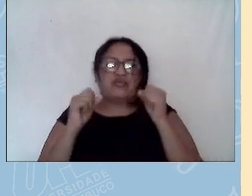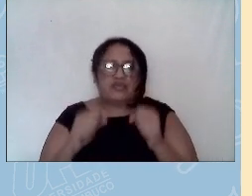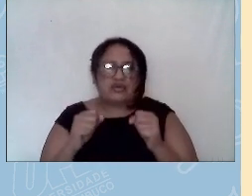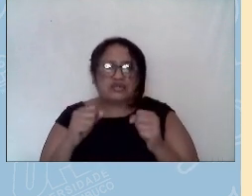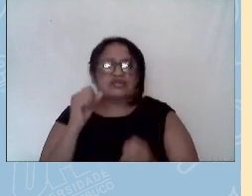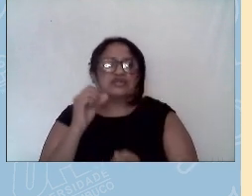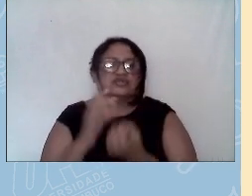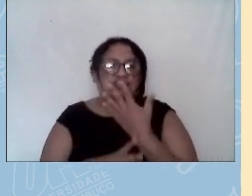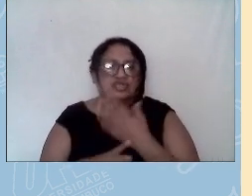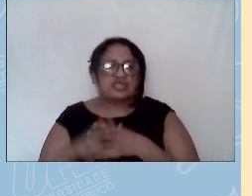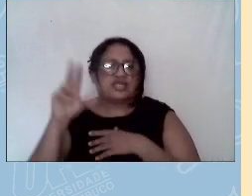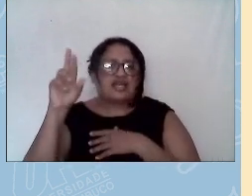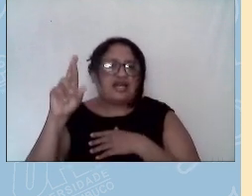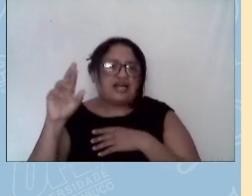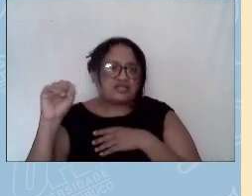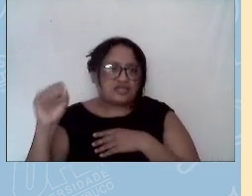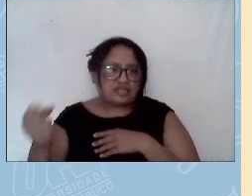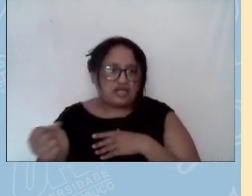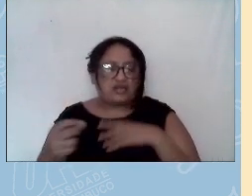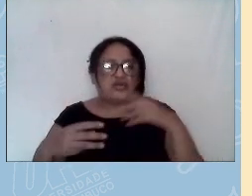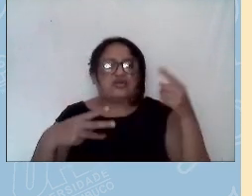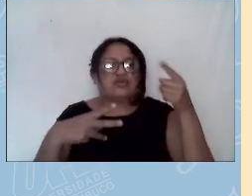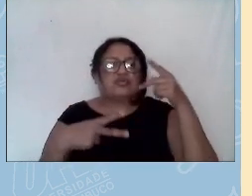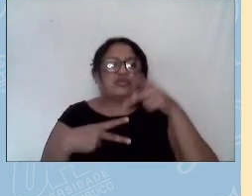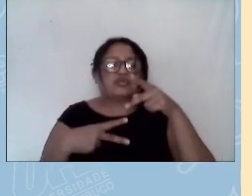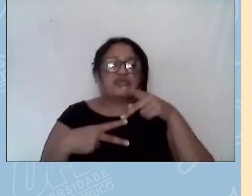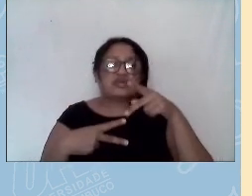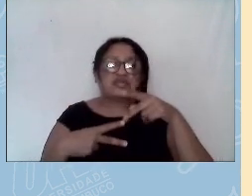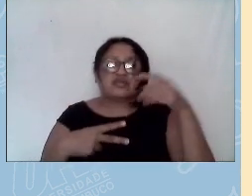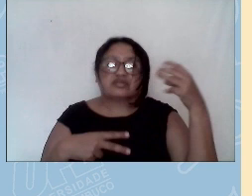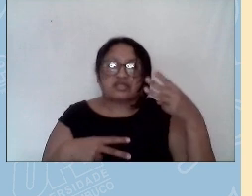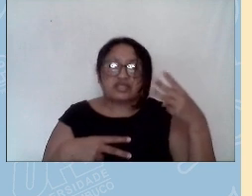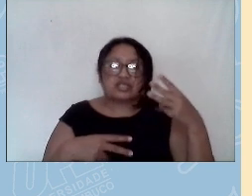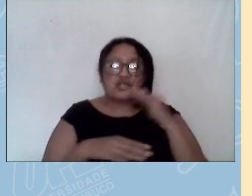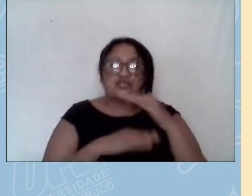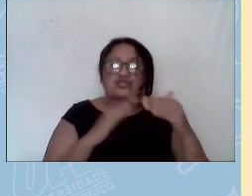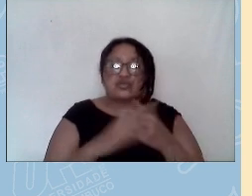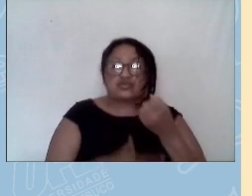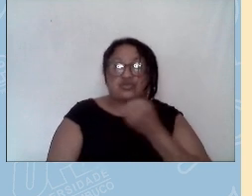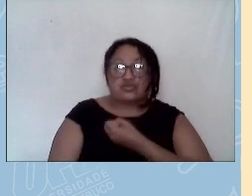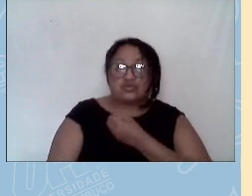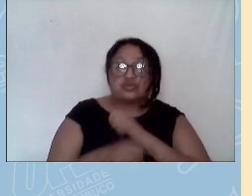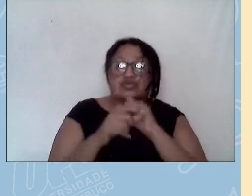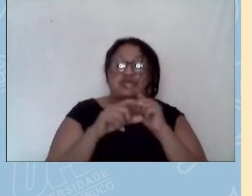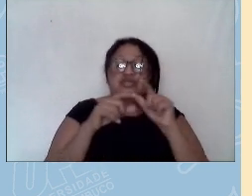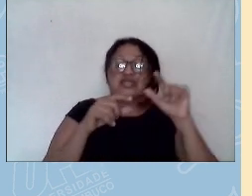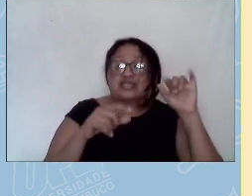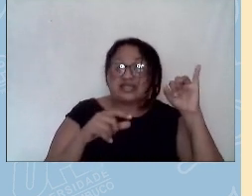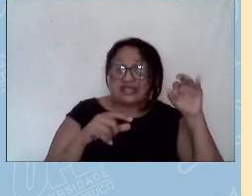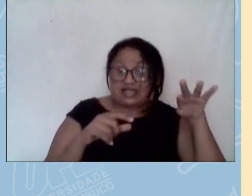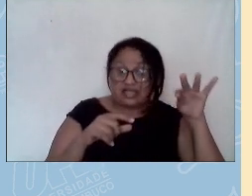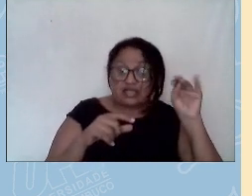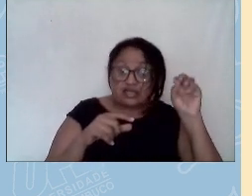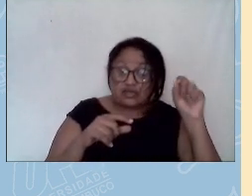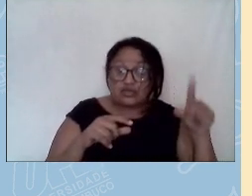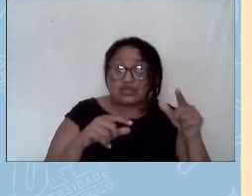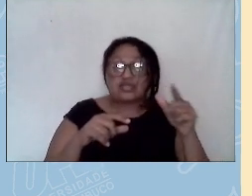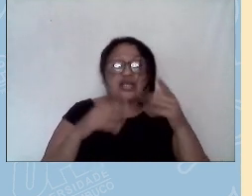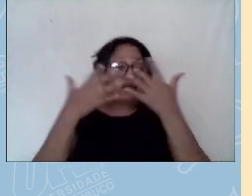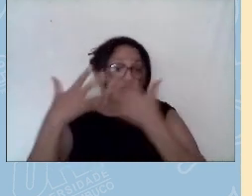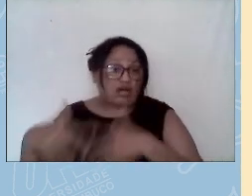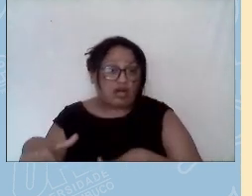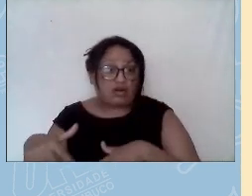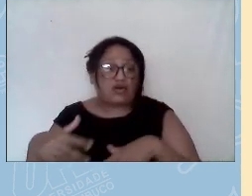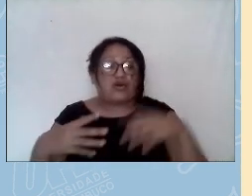3 todos os números inteiros são naturais e proposição 4 alguns números